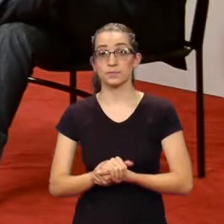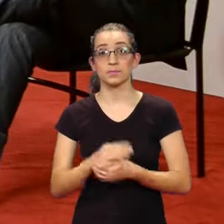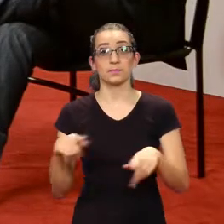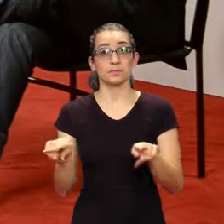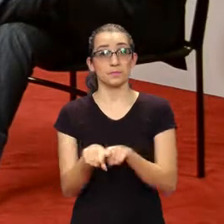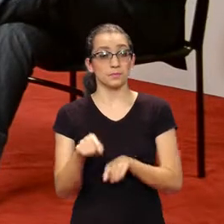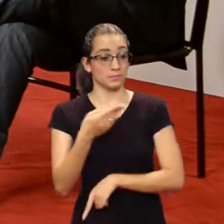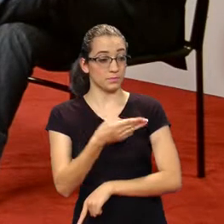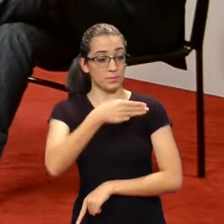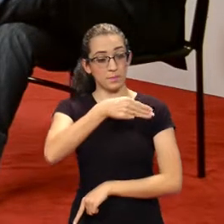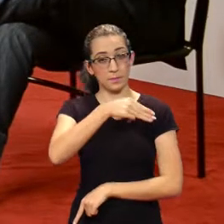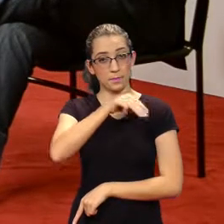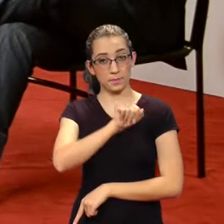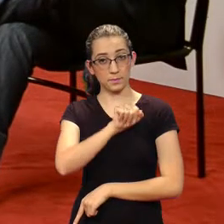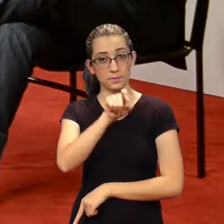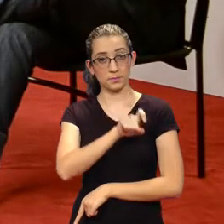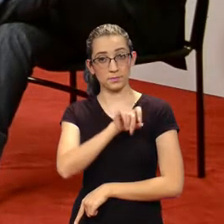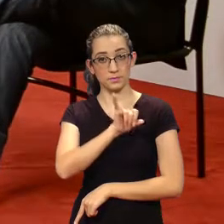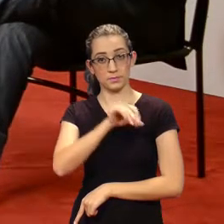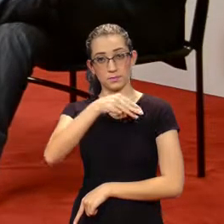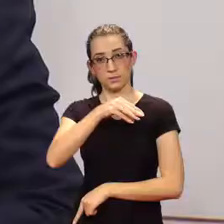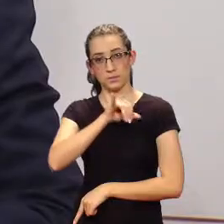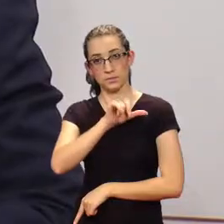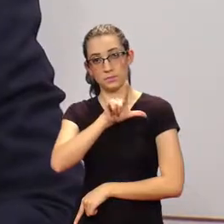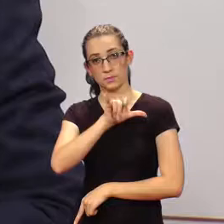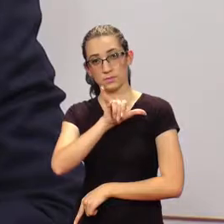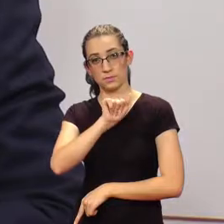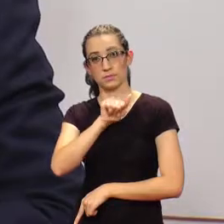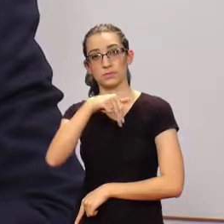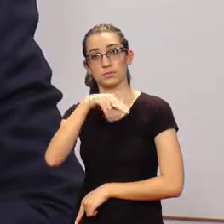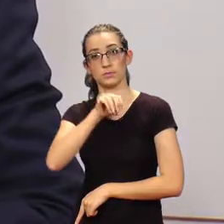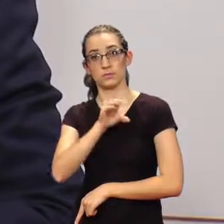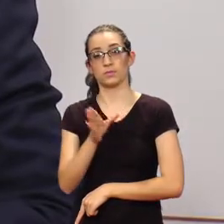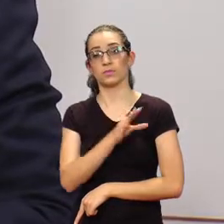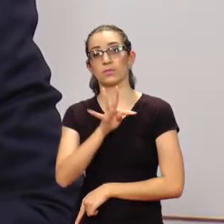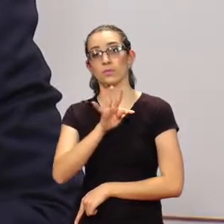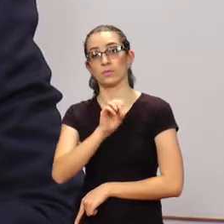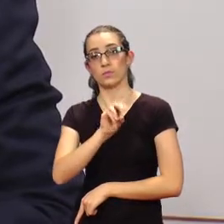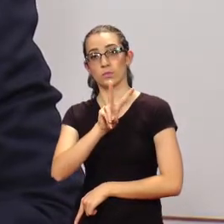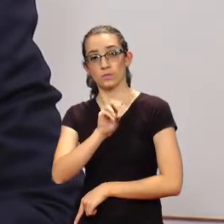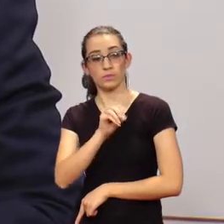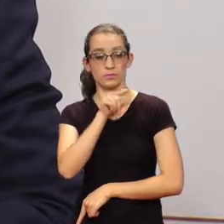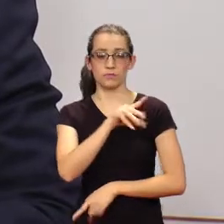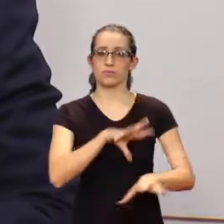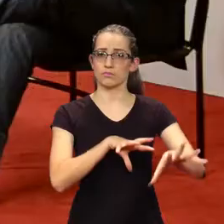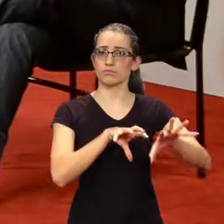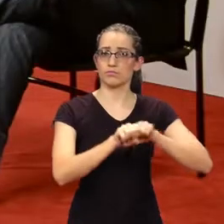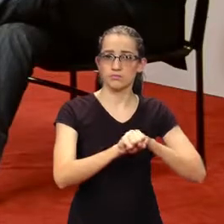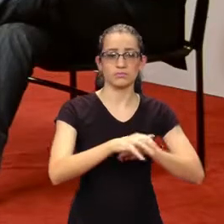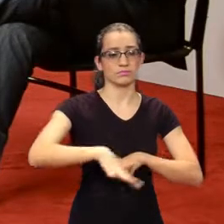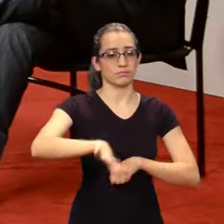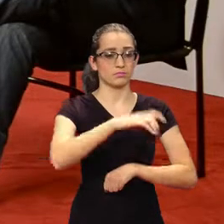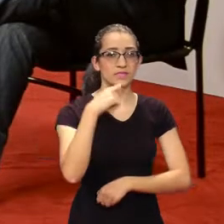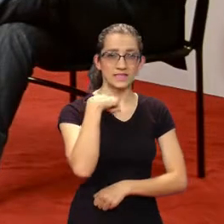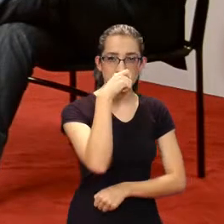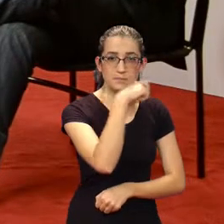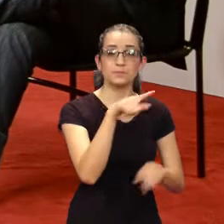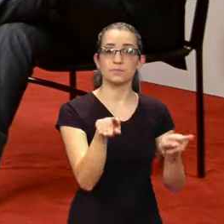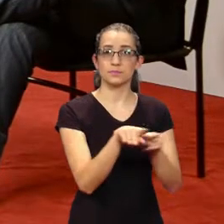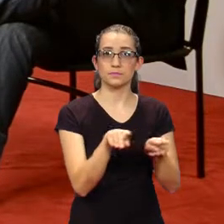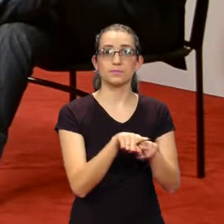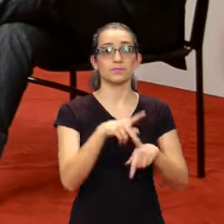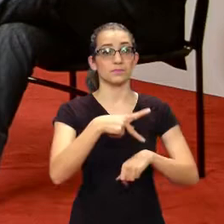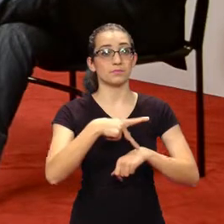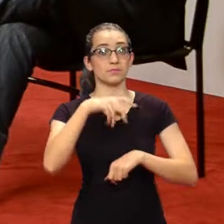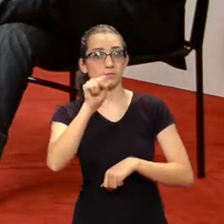dar as boas-vindas para Maximiano Ferreira Tovo, que tem graduação e doutorado em odontologia e também integra o